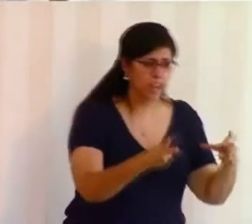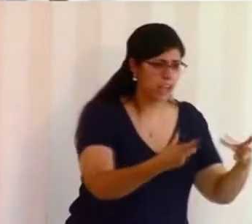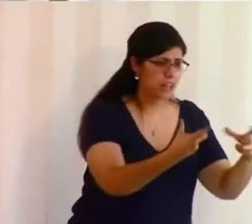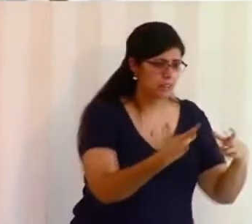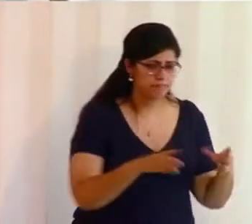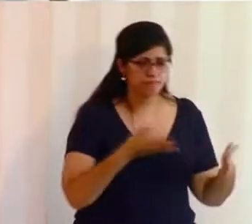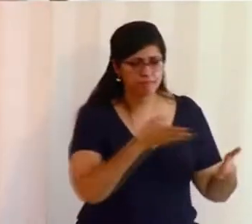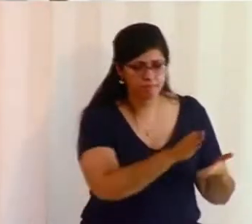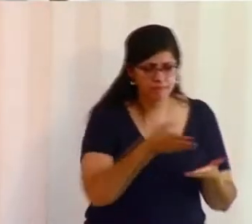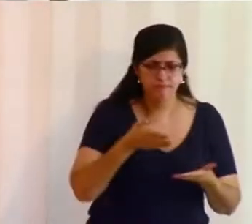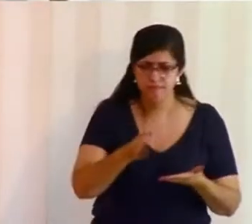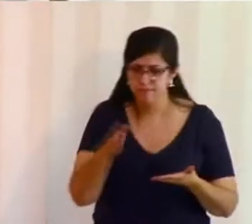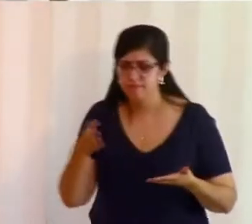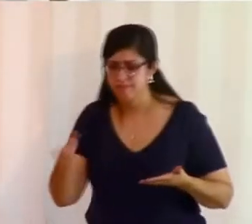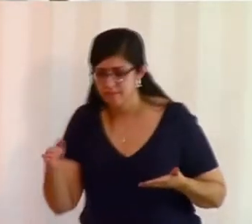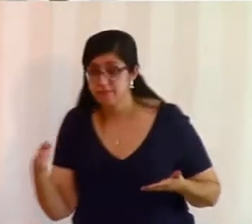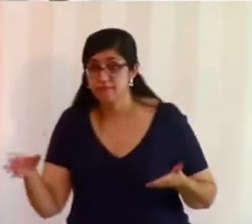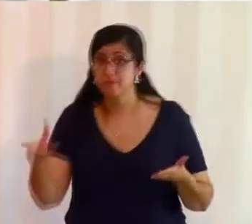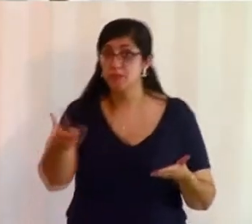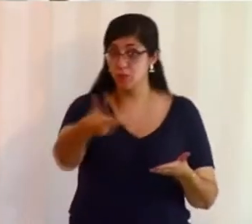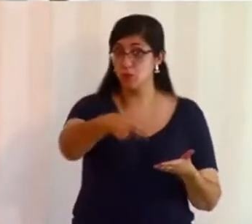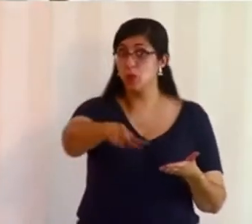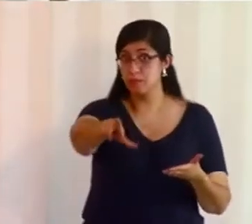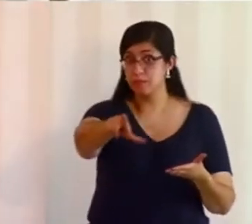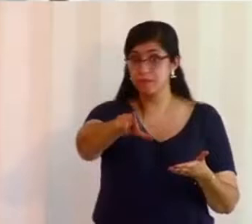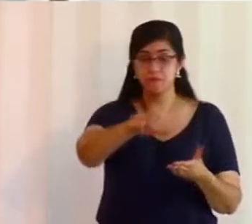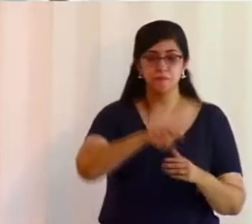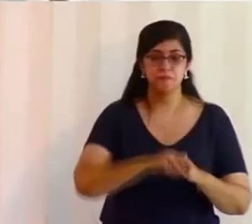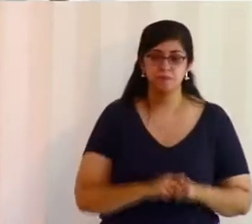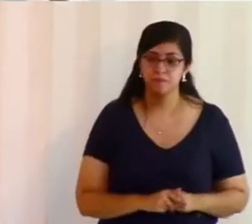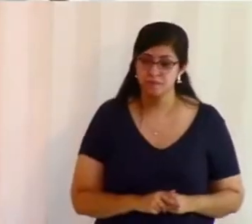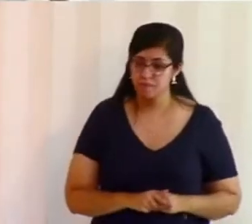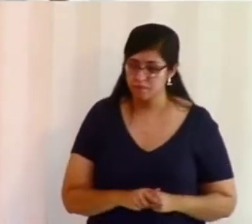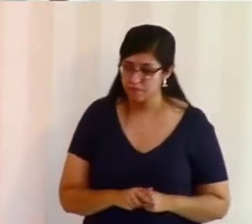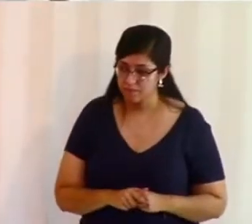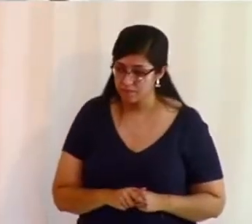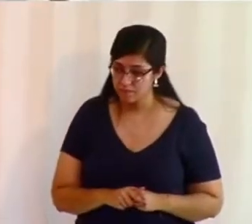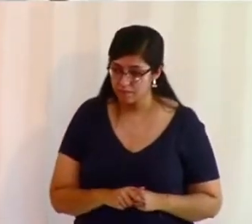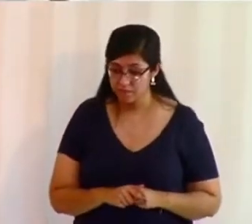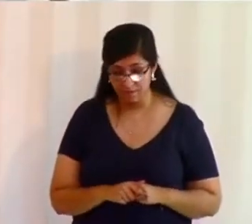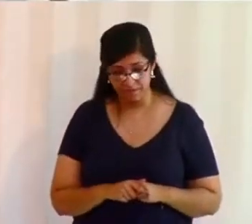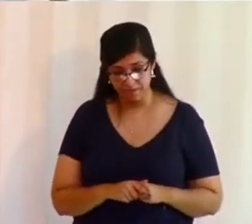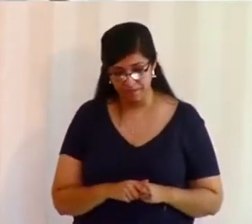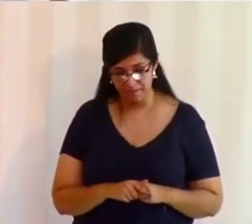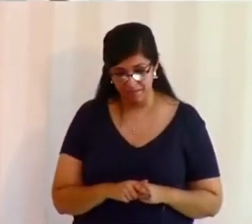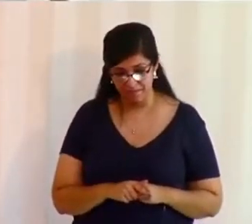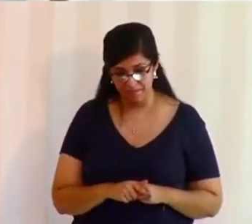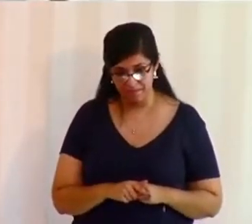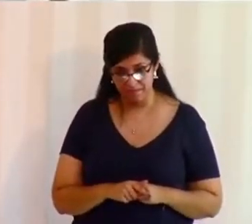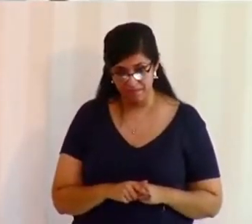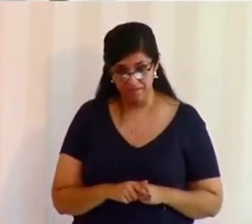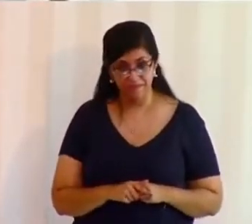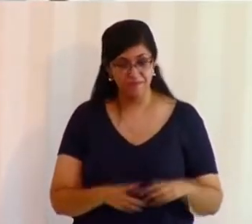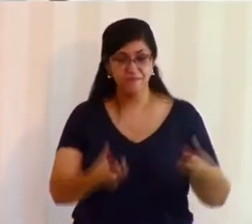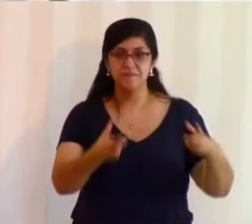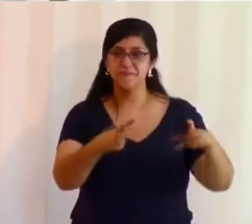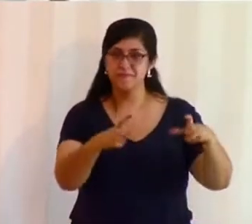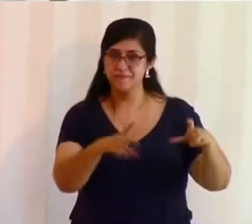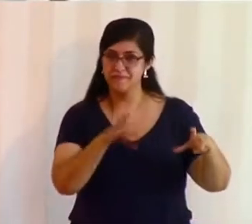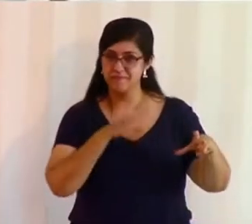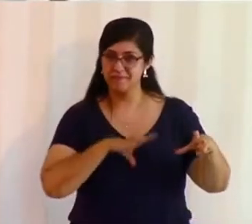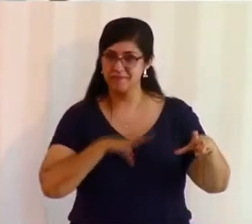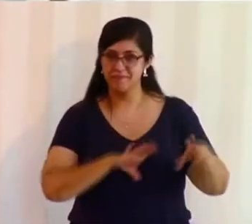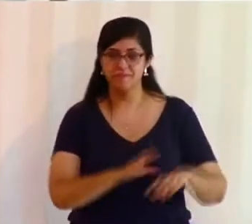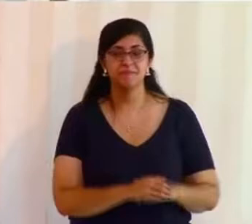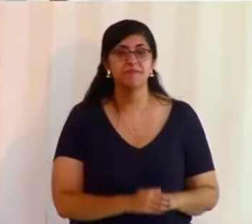quando eles chegam, conforme o texto nos diz aqui no capítulo 16, ali na cidade entre Derbe e Listra, havia um